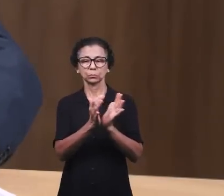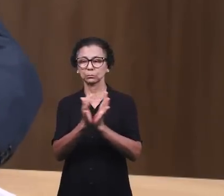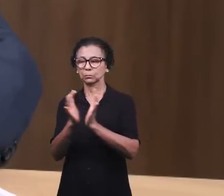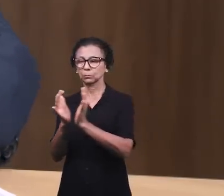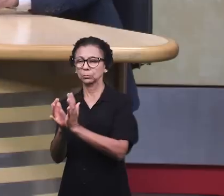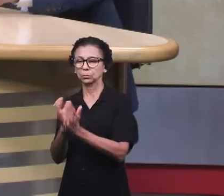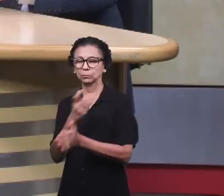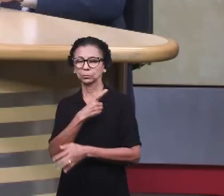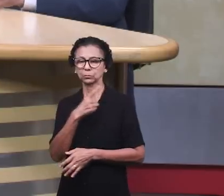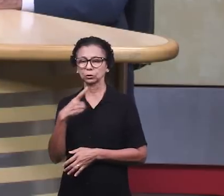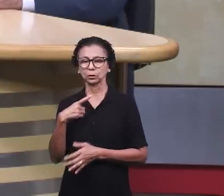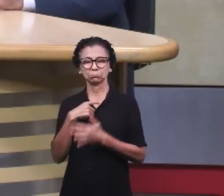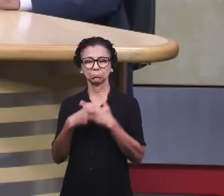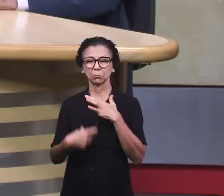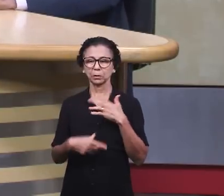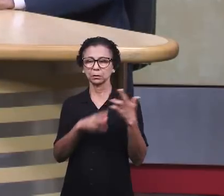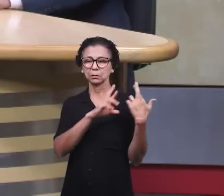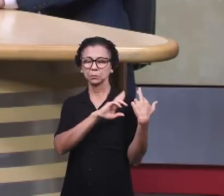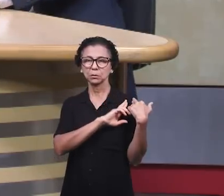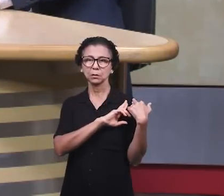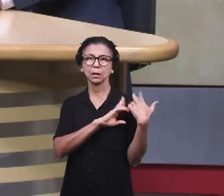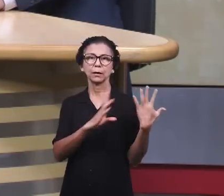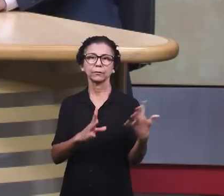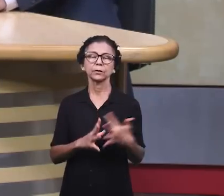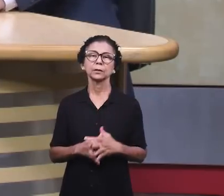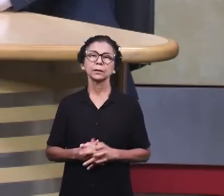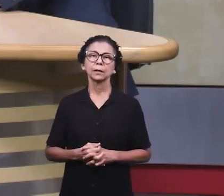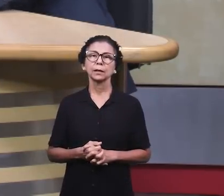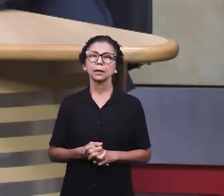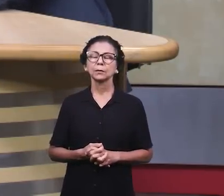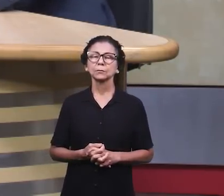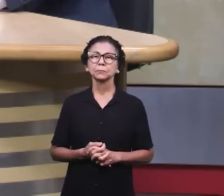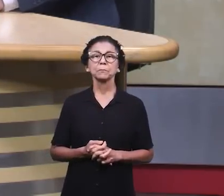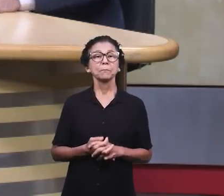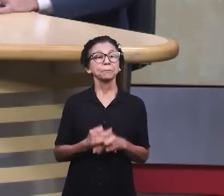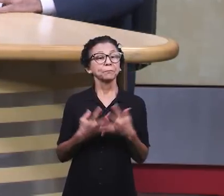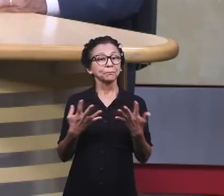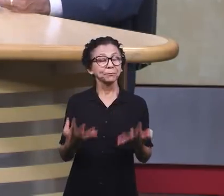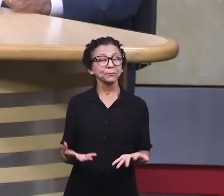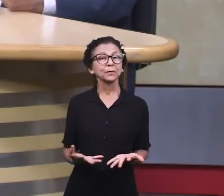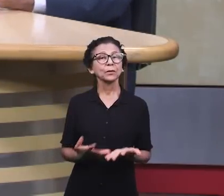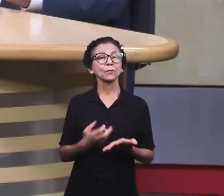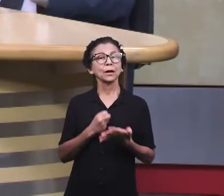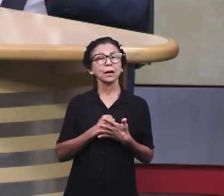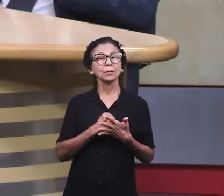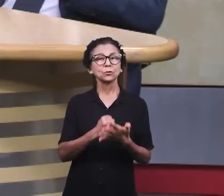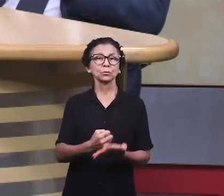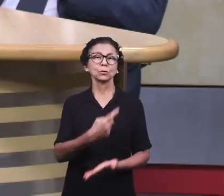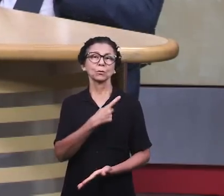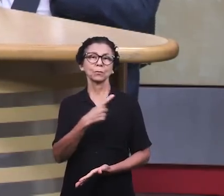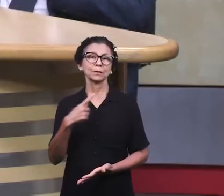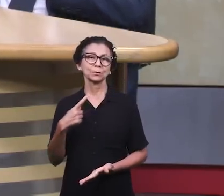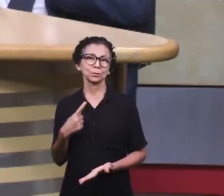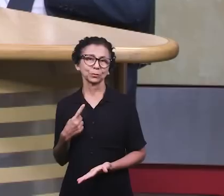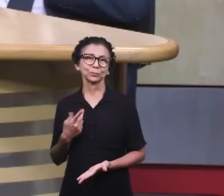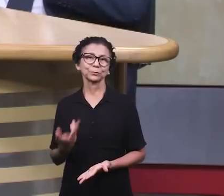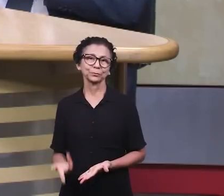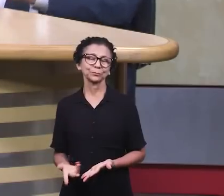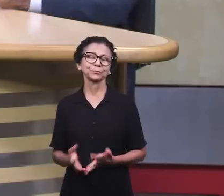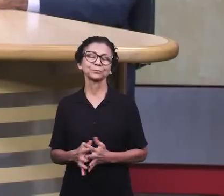grupo, você via a necessidade. Isso foi espetacular para nós, ajudou o nosso